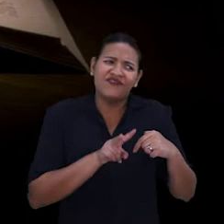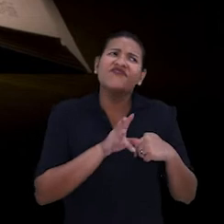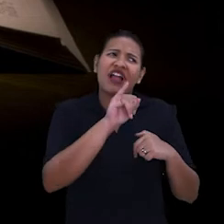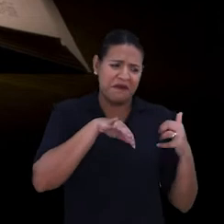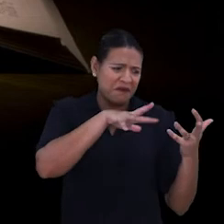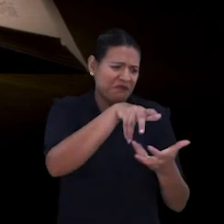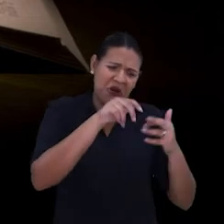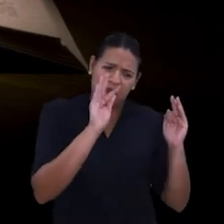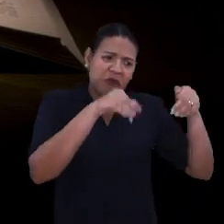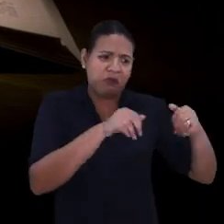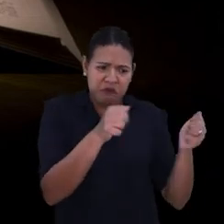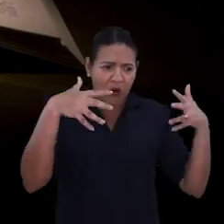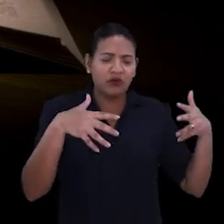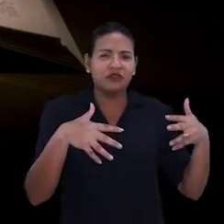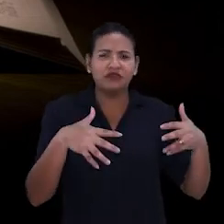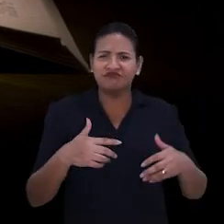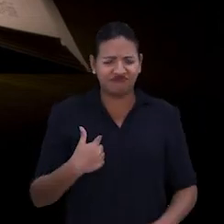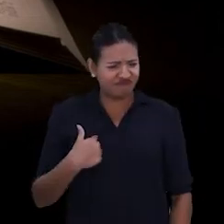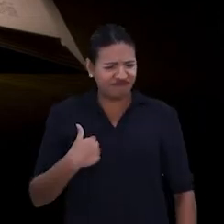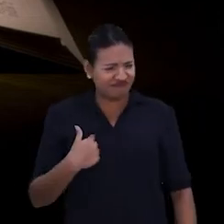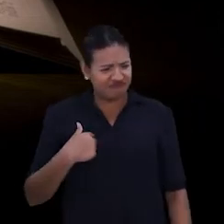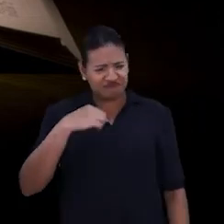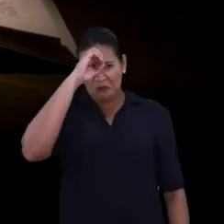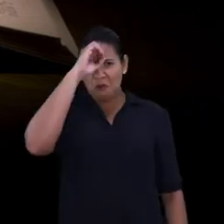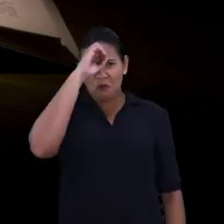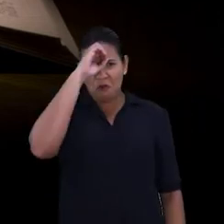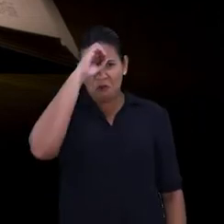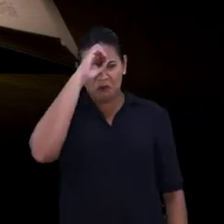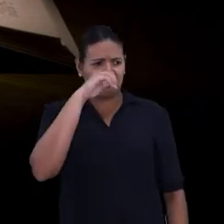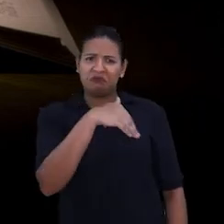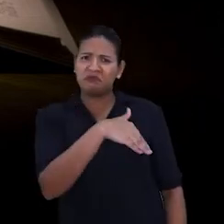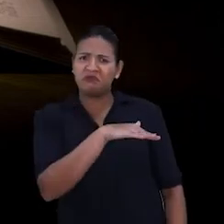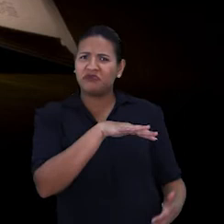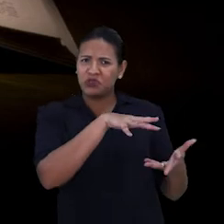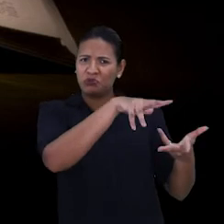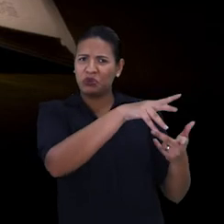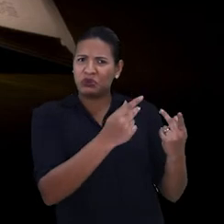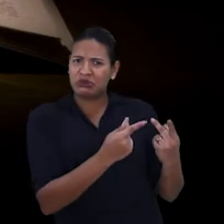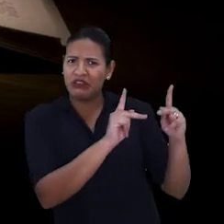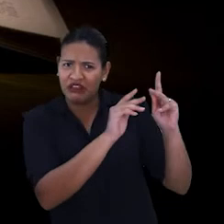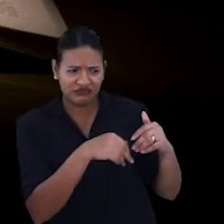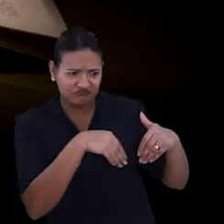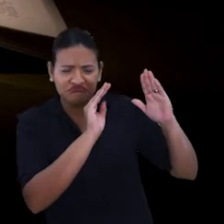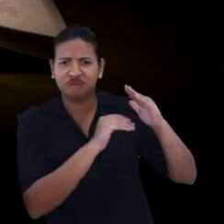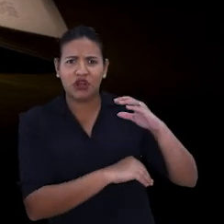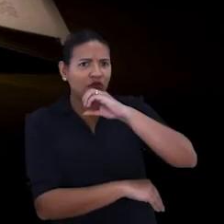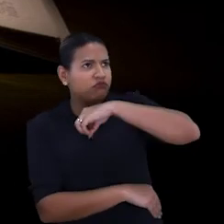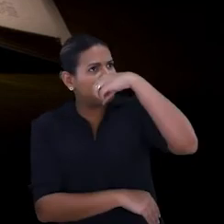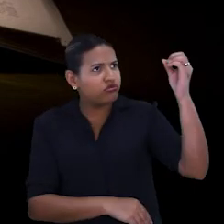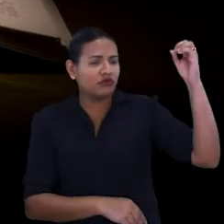tanto temiam. Nada disso se entendia comigo. O mundo era delas, o cometa era para elas.